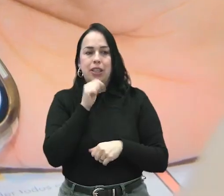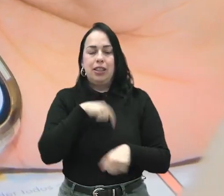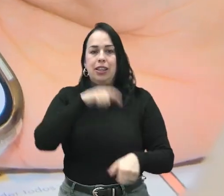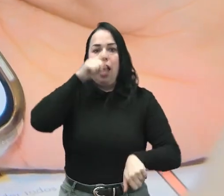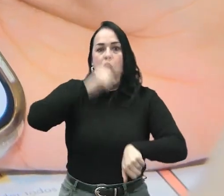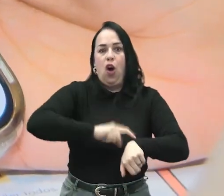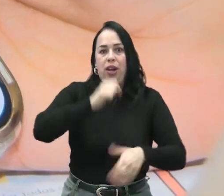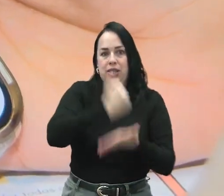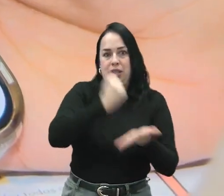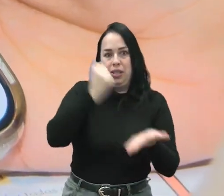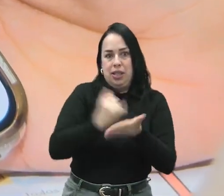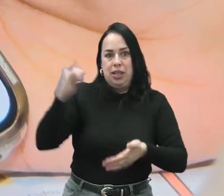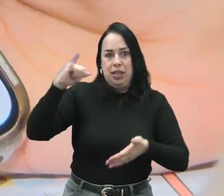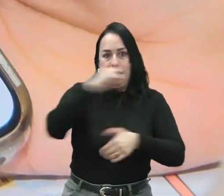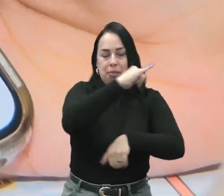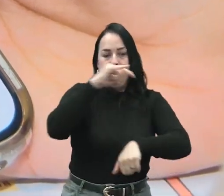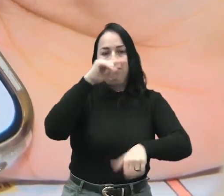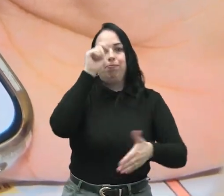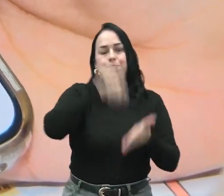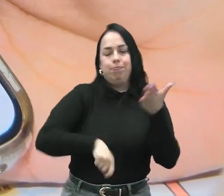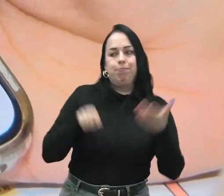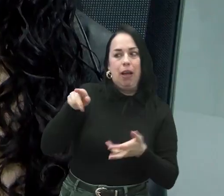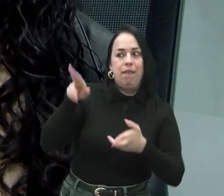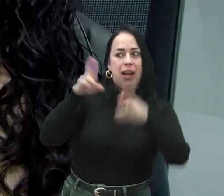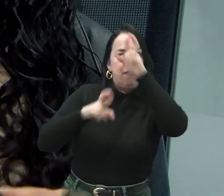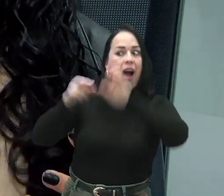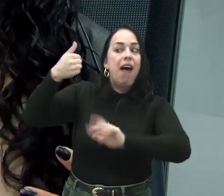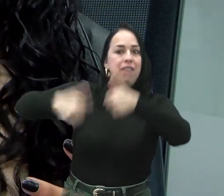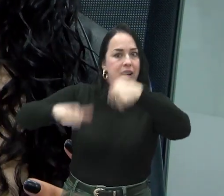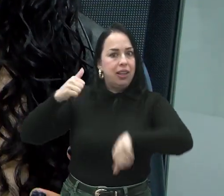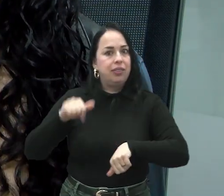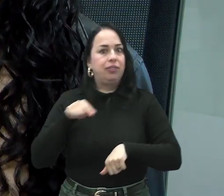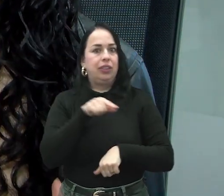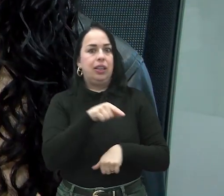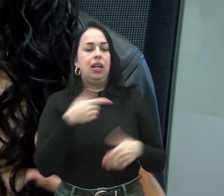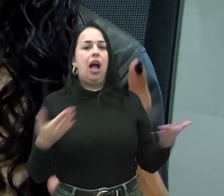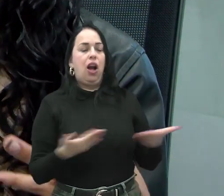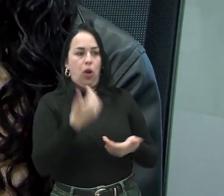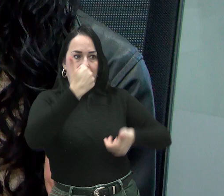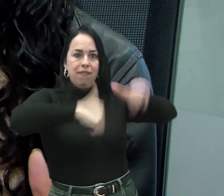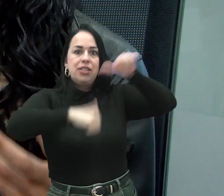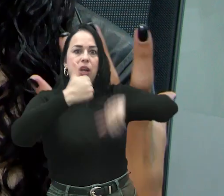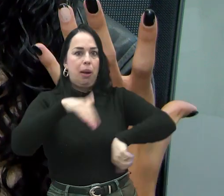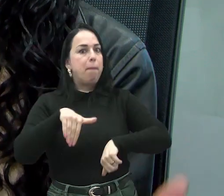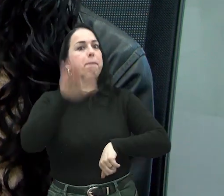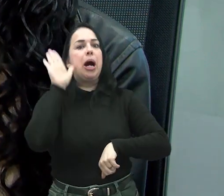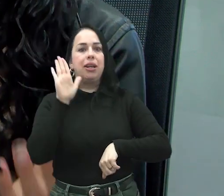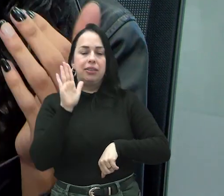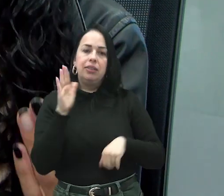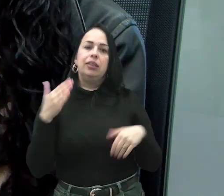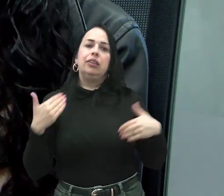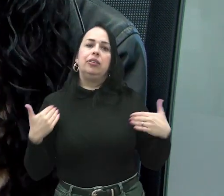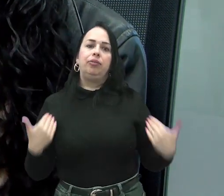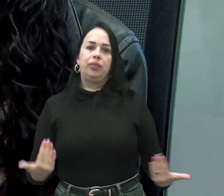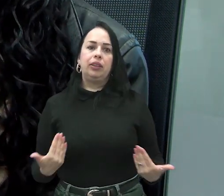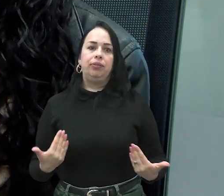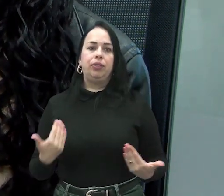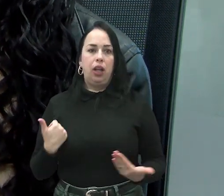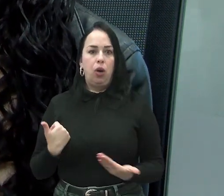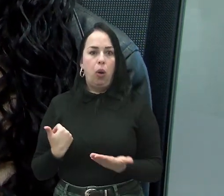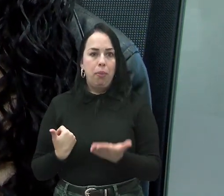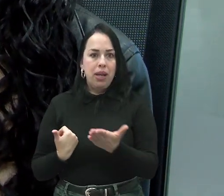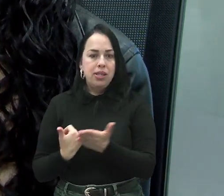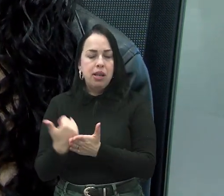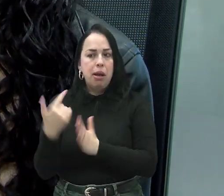pode agora pesar no processo de visto. Está bem mais criterioso, né? Ele está mais fiscalizando mais